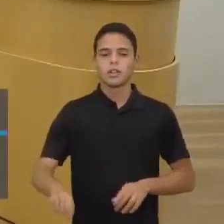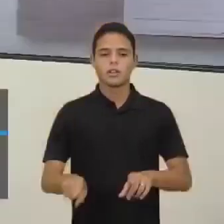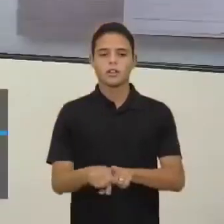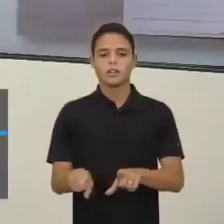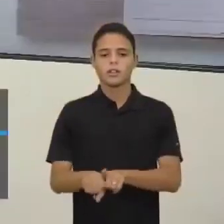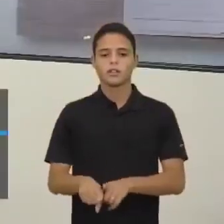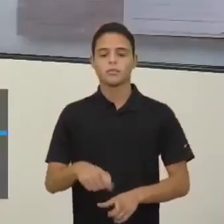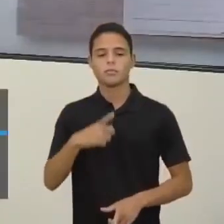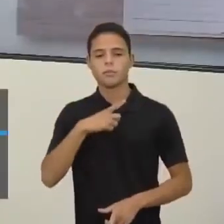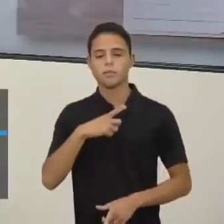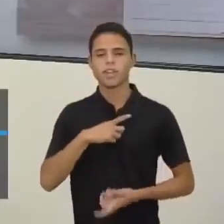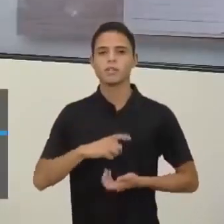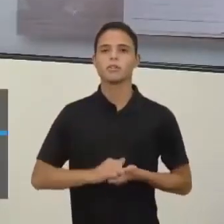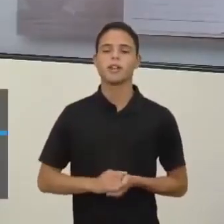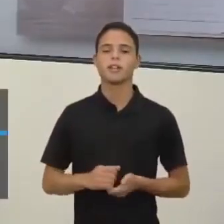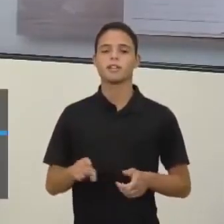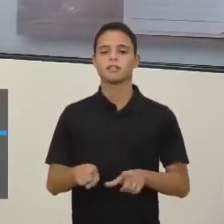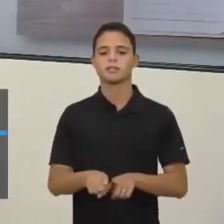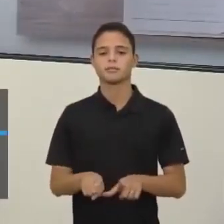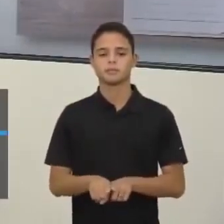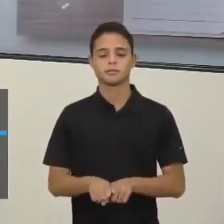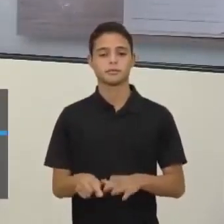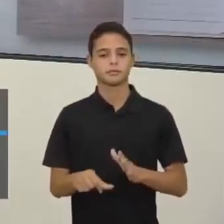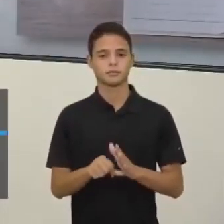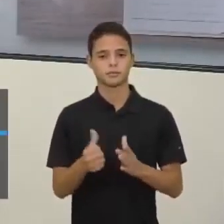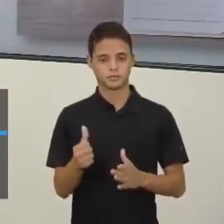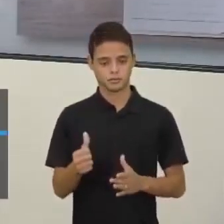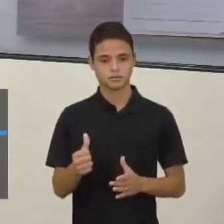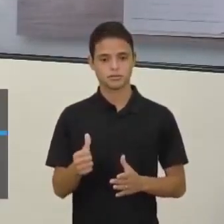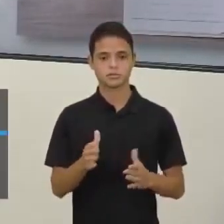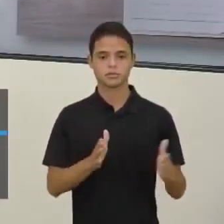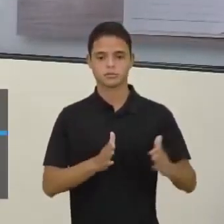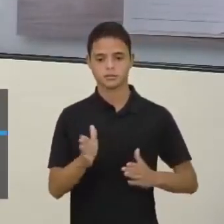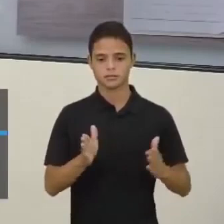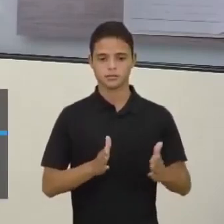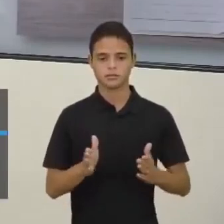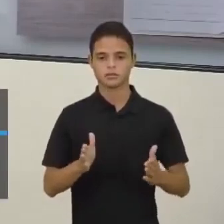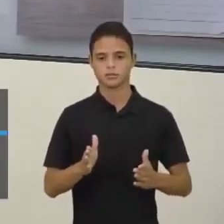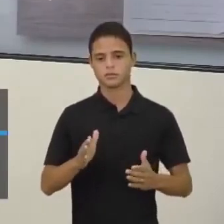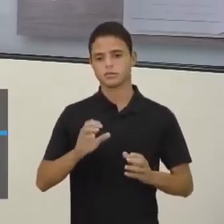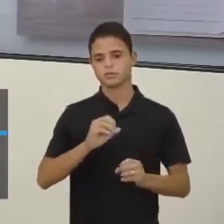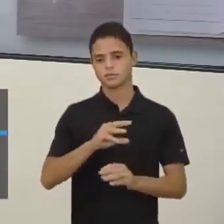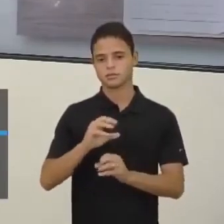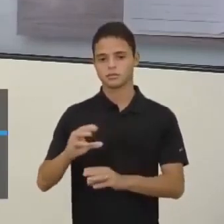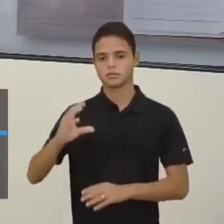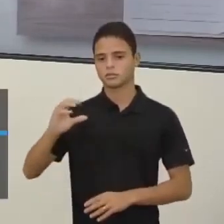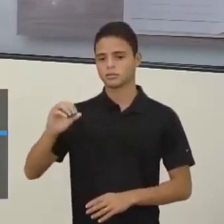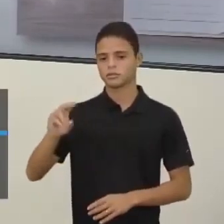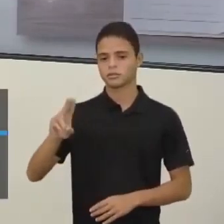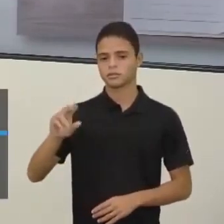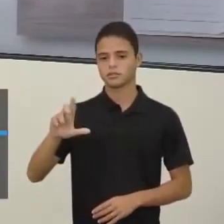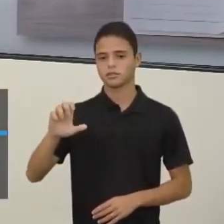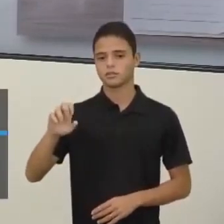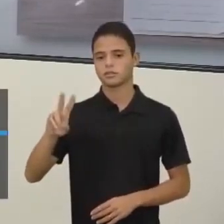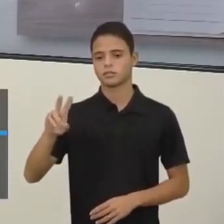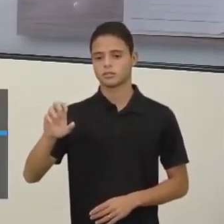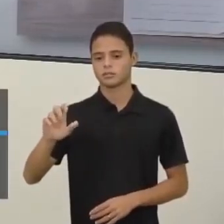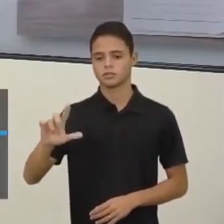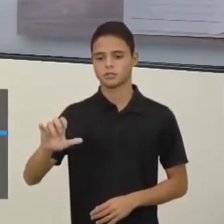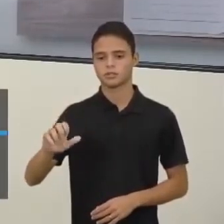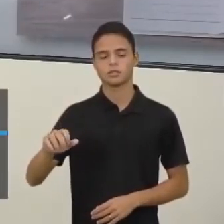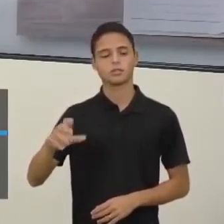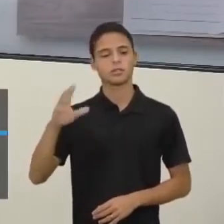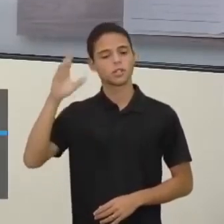conseguiu participar do primeiríssimo momento do nosso workshop de ukulele. Você aprendeu as partes do ukulele,